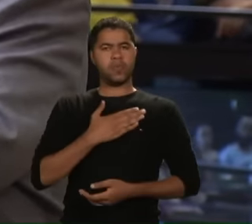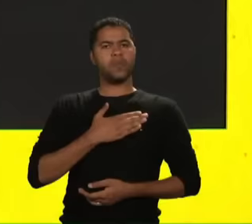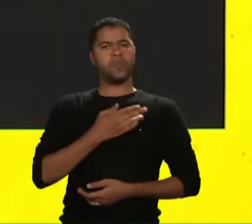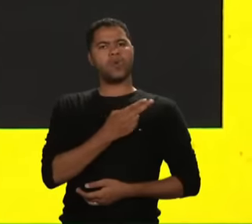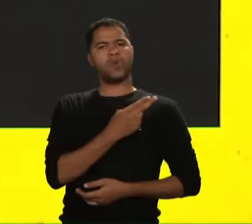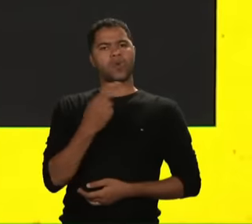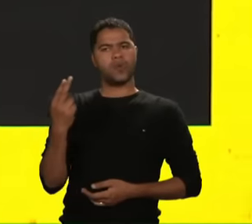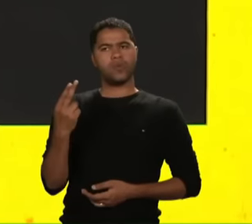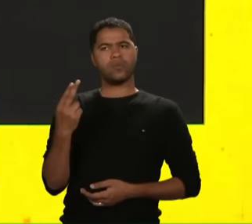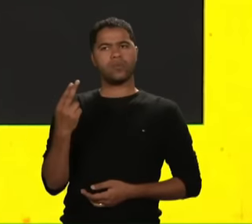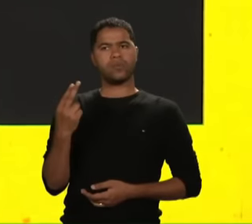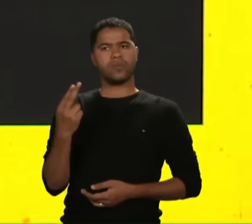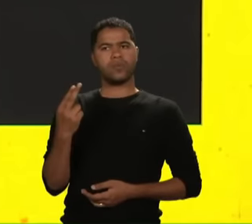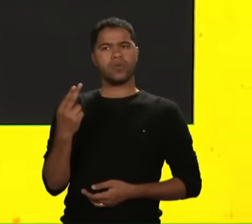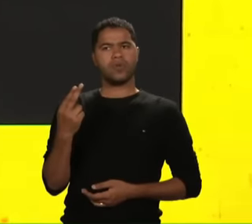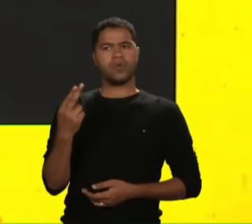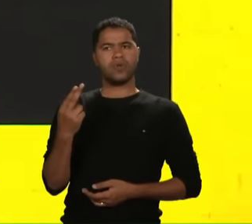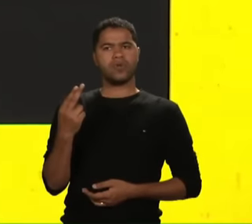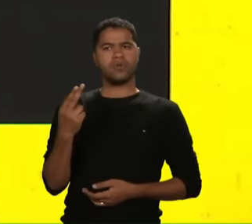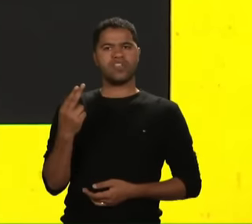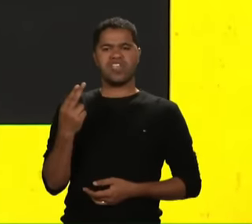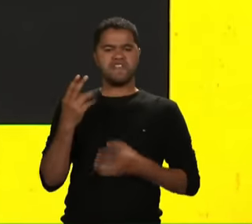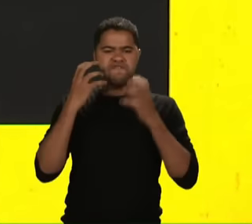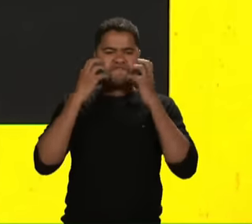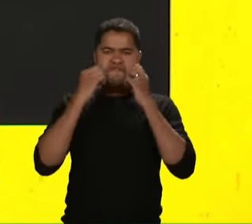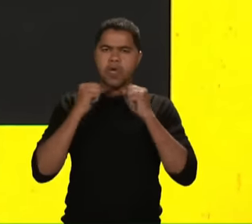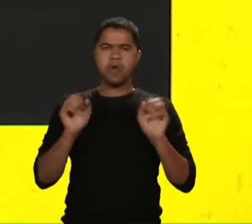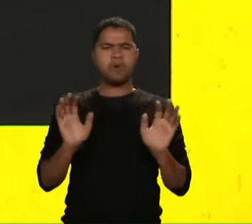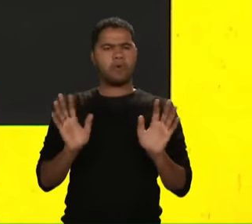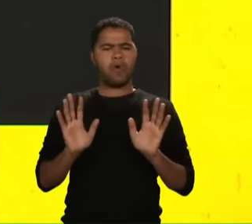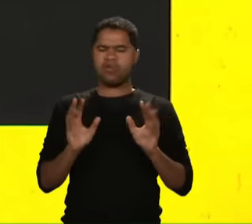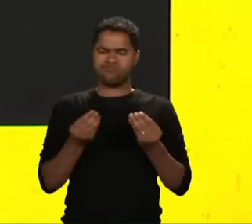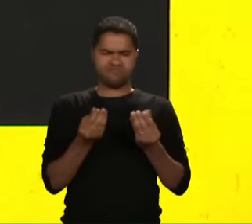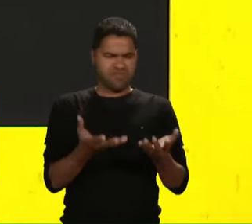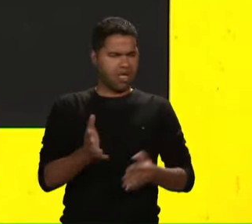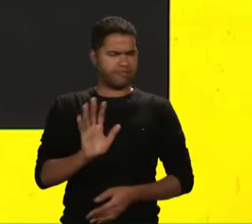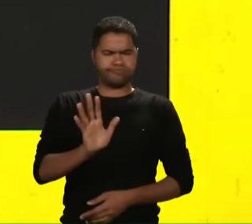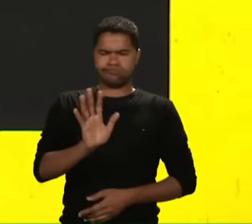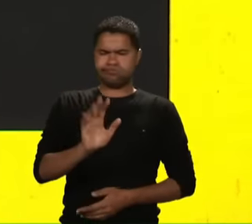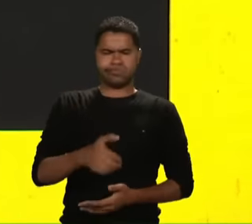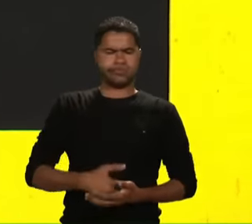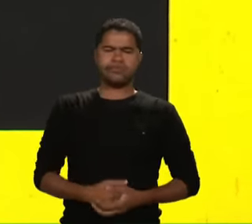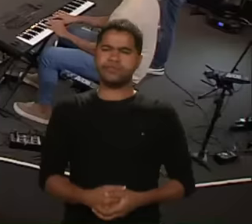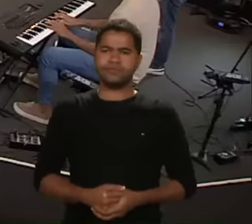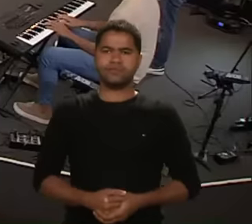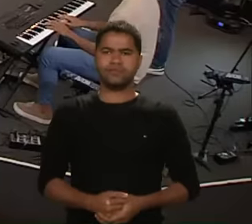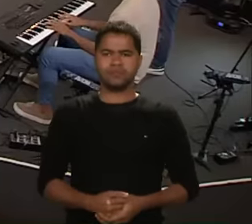Para eles nunca envergonharem do pai que tiver.